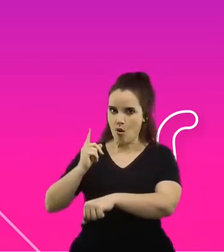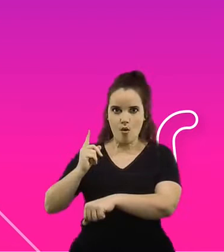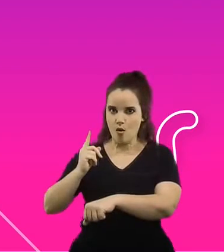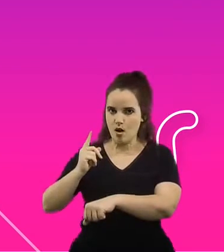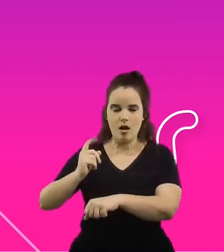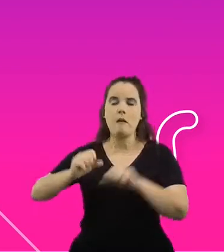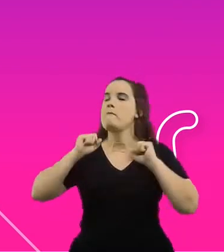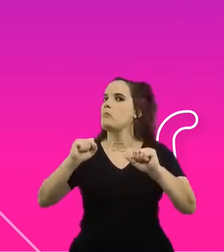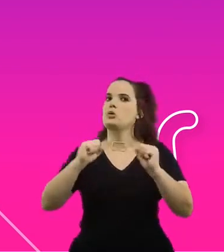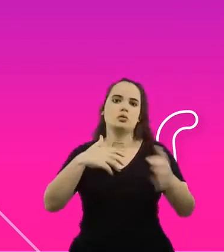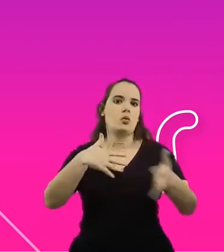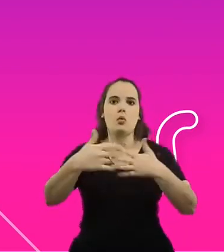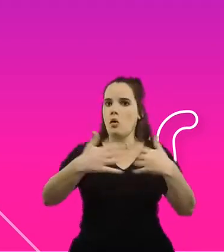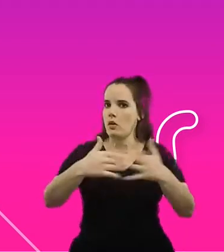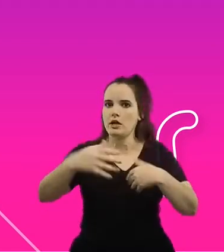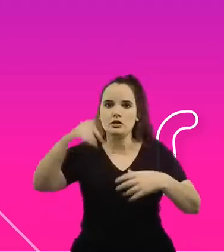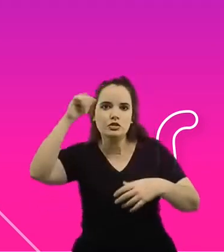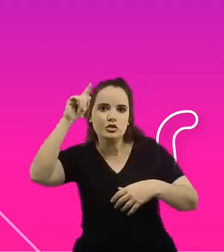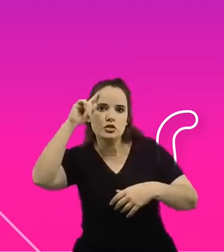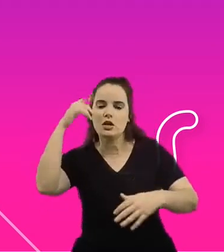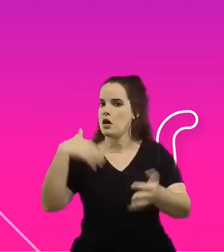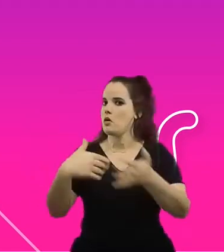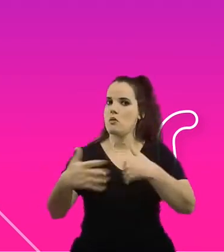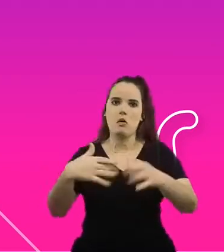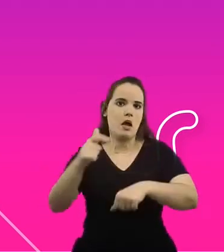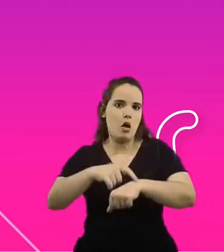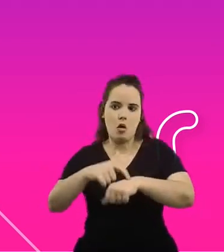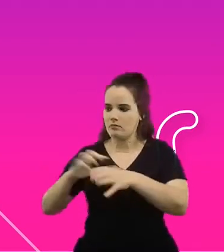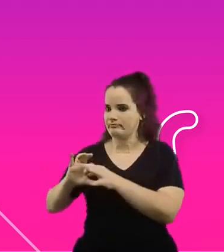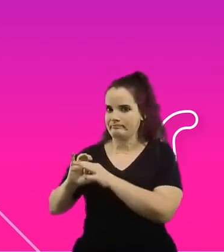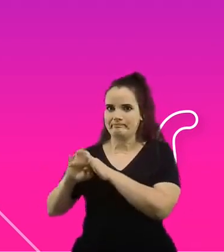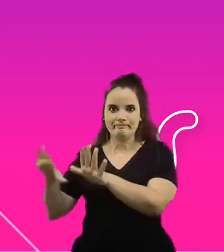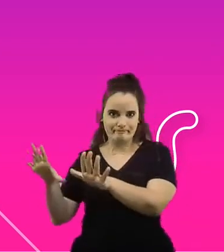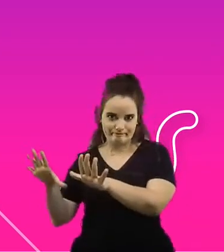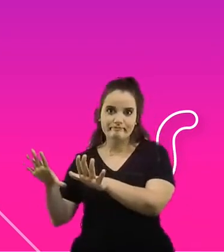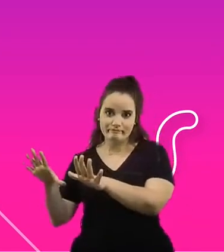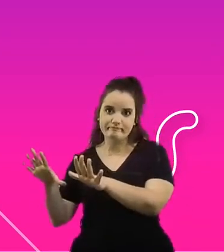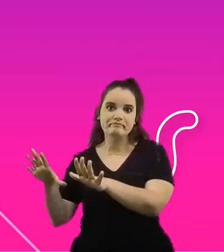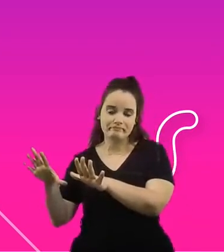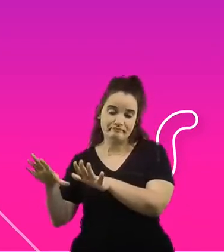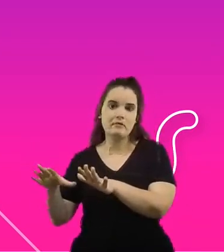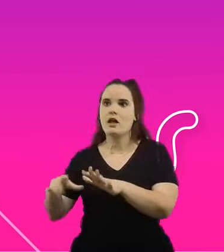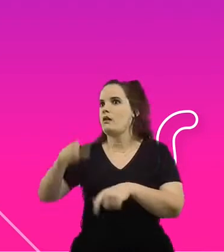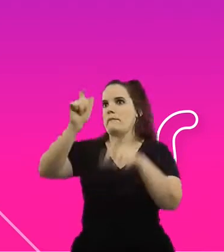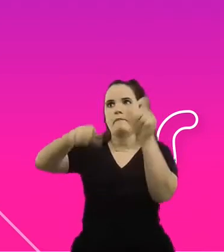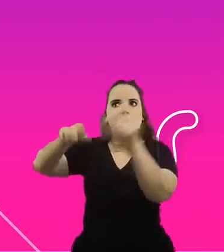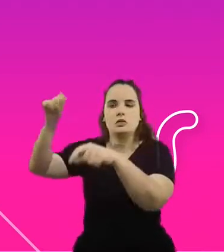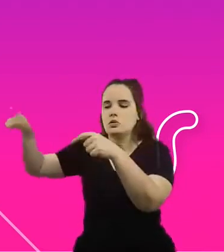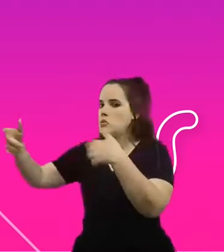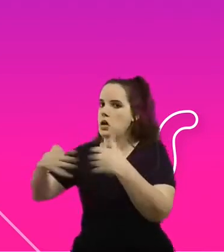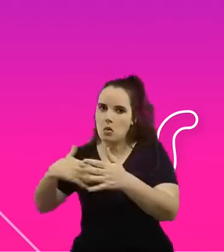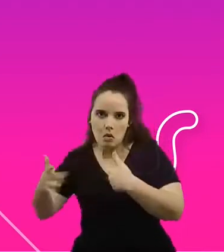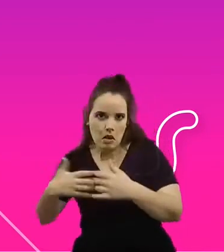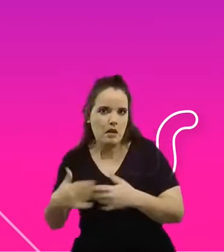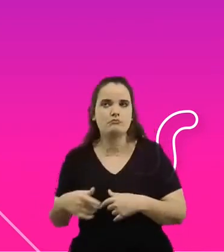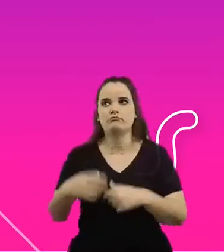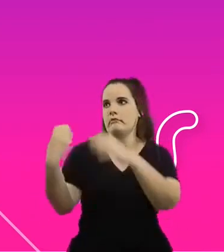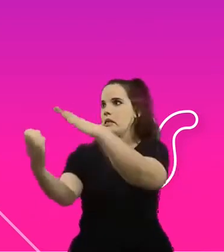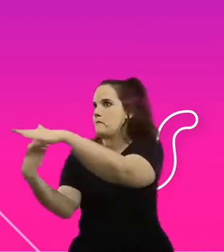poder transferir dinheiro, fazer pagamentos, né, para qualquer pessoa, para qualquer empresa, qualquer